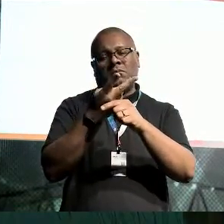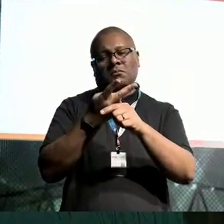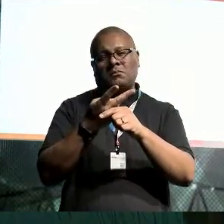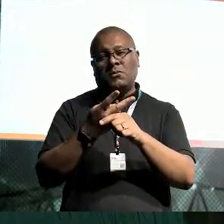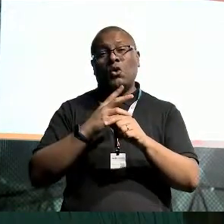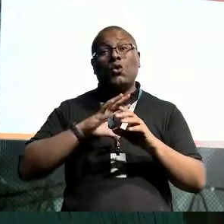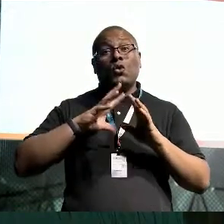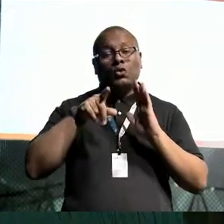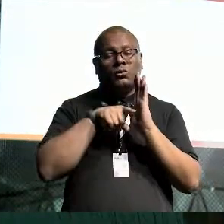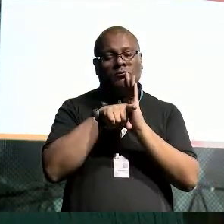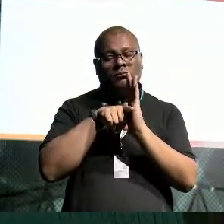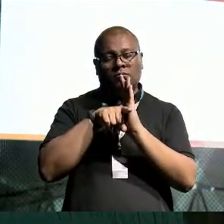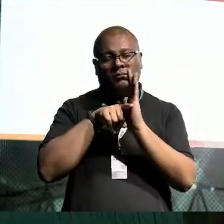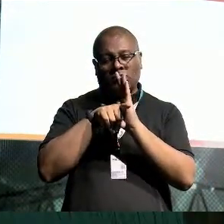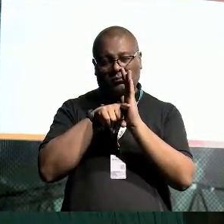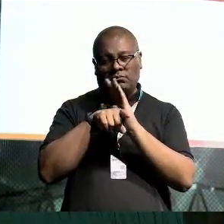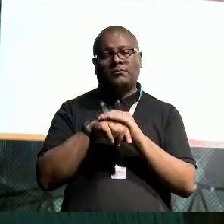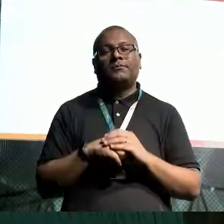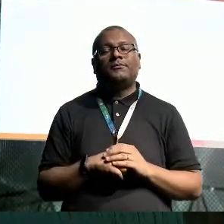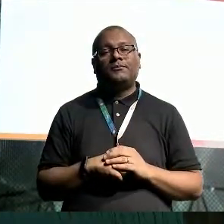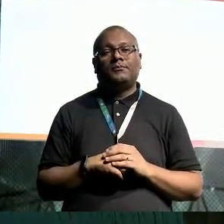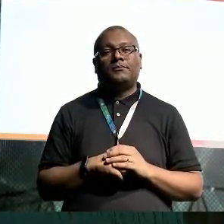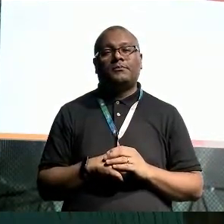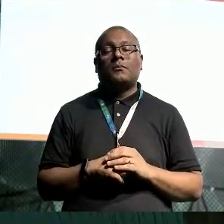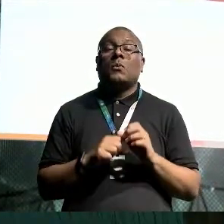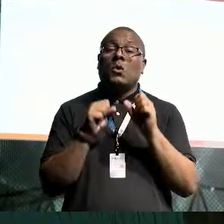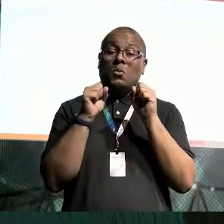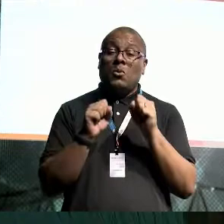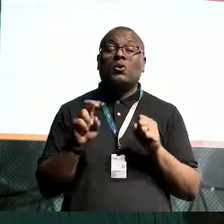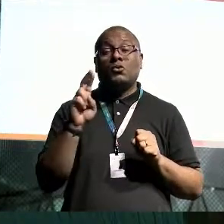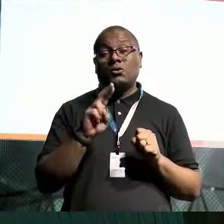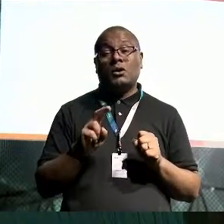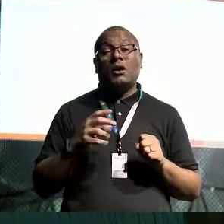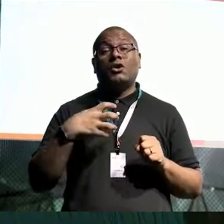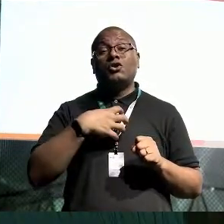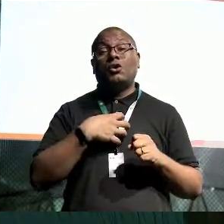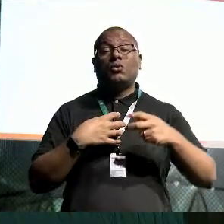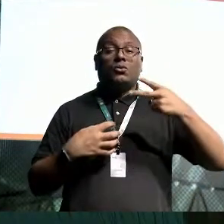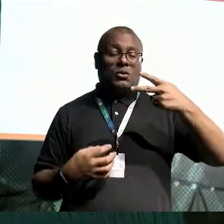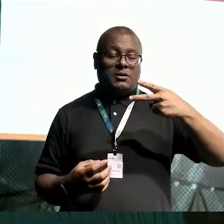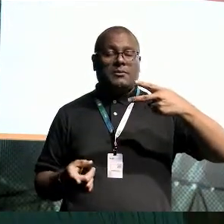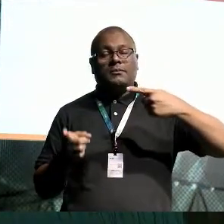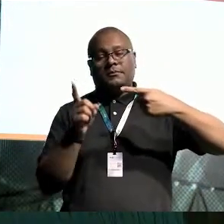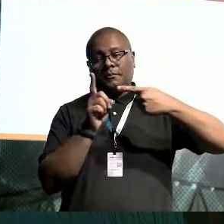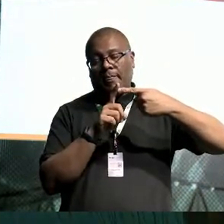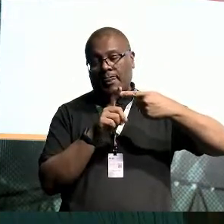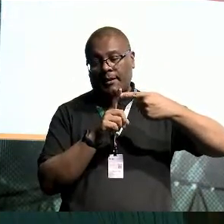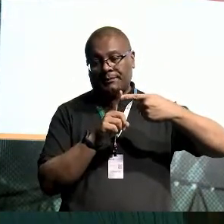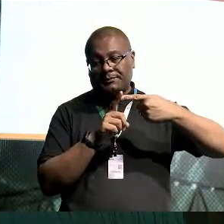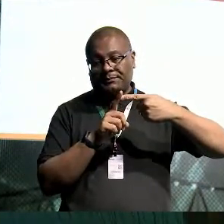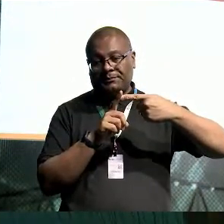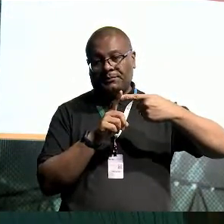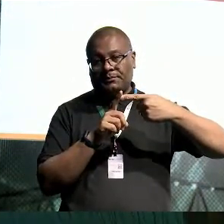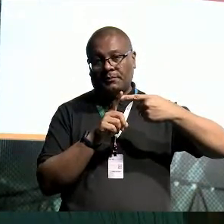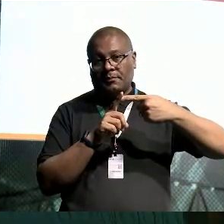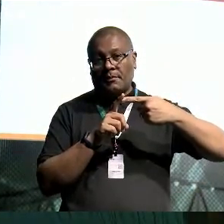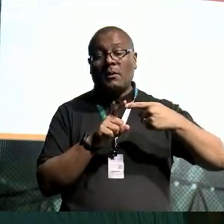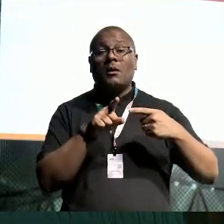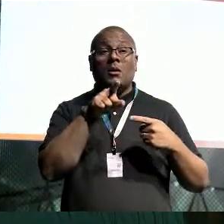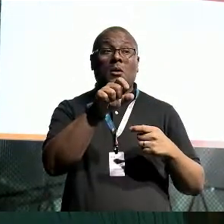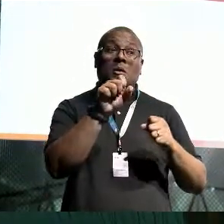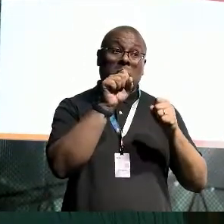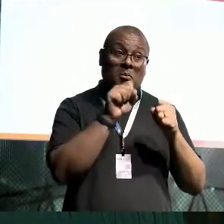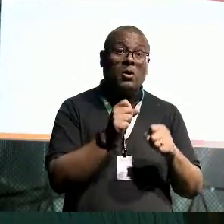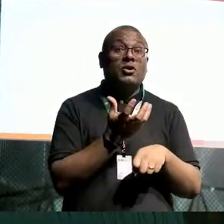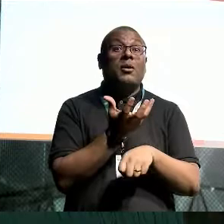fazer a auditoria dos seus testes. Tá? Eu posso usar ele de duas formas. Eu posso usar um dispositivo, quem quiser